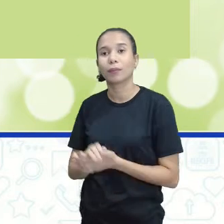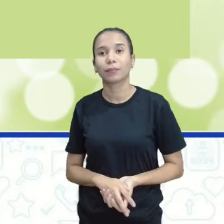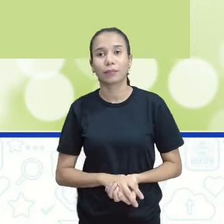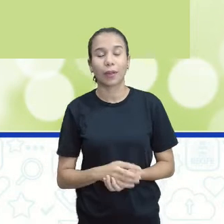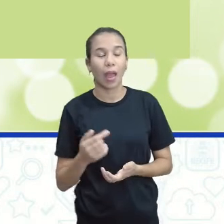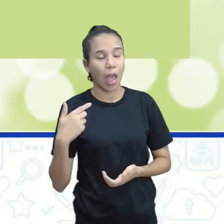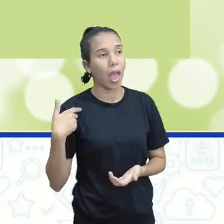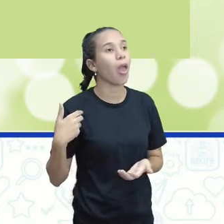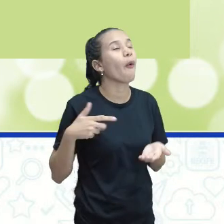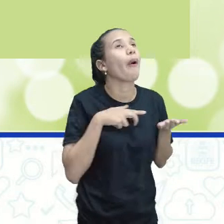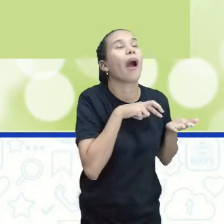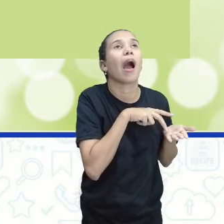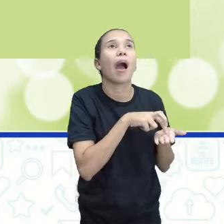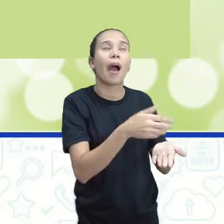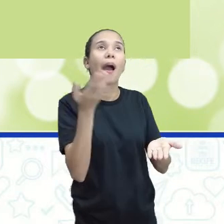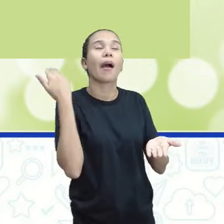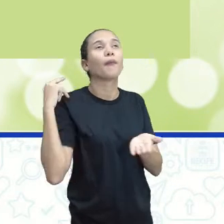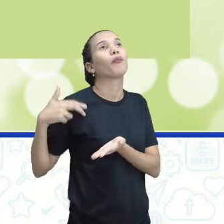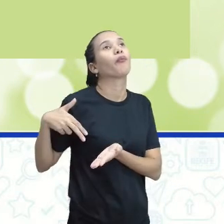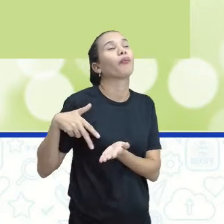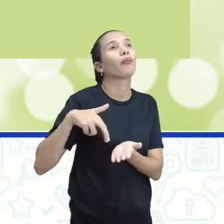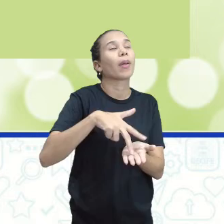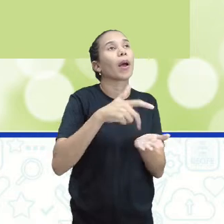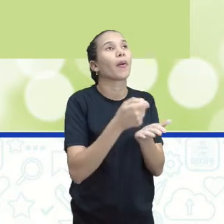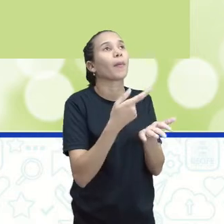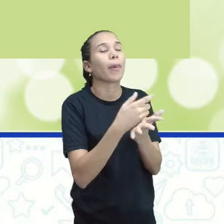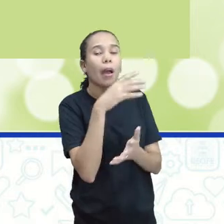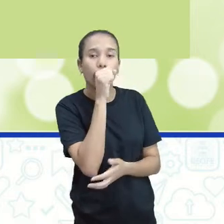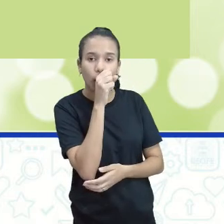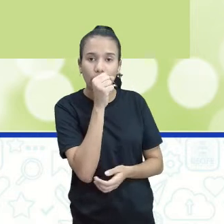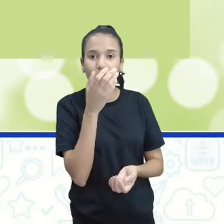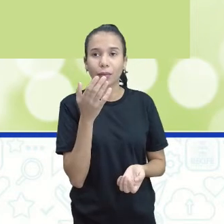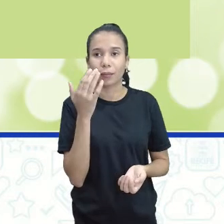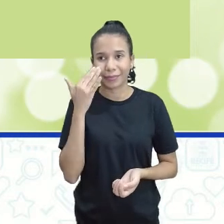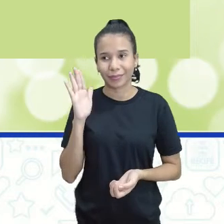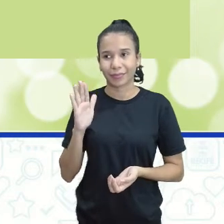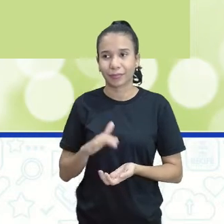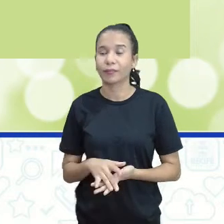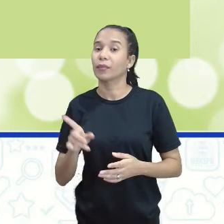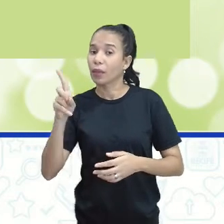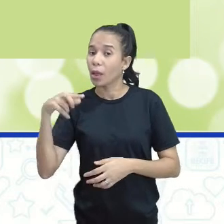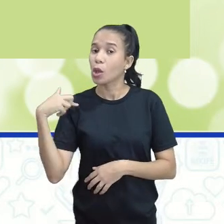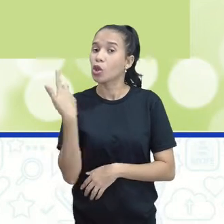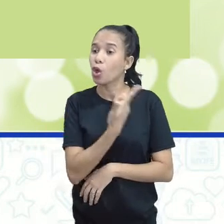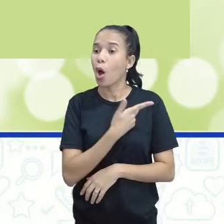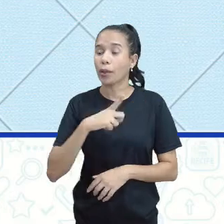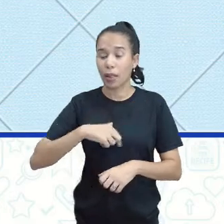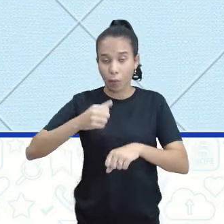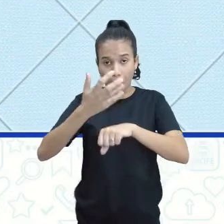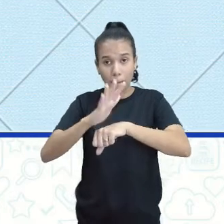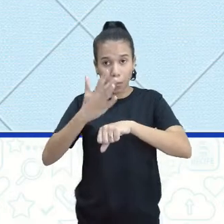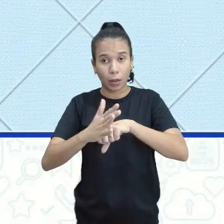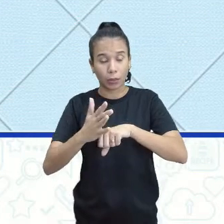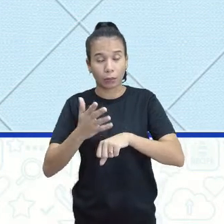Quando eu caminhava, eu comprava laranjas. Não sei. Mas aí a gente tem uma ação